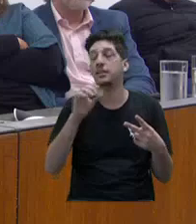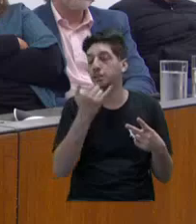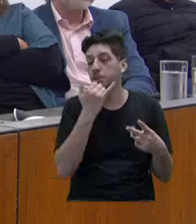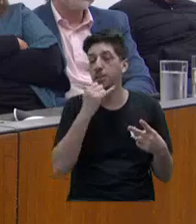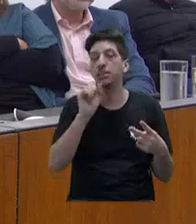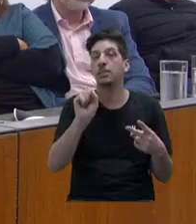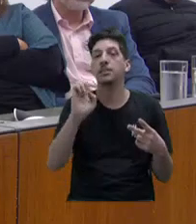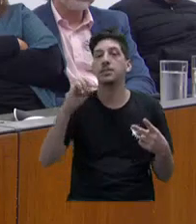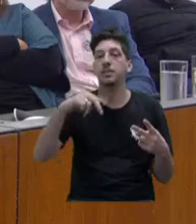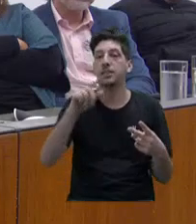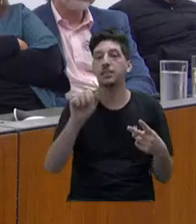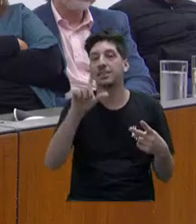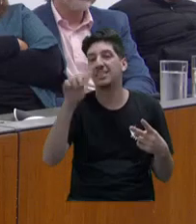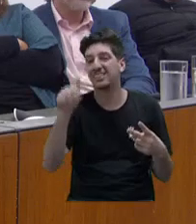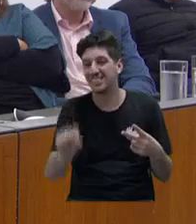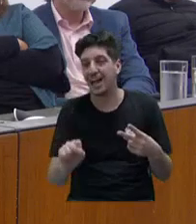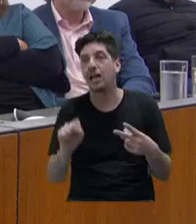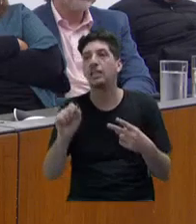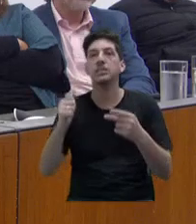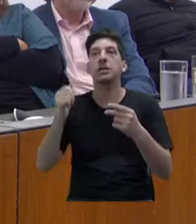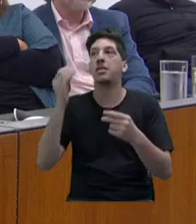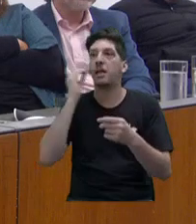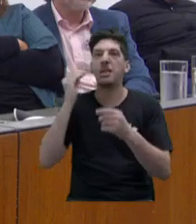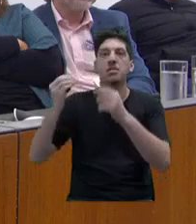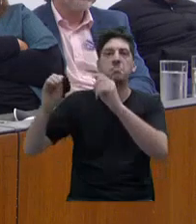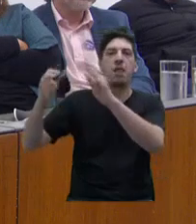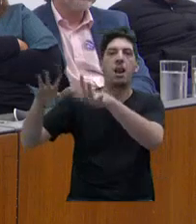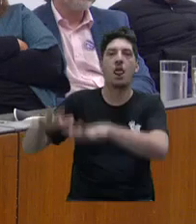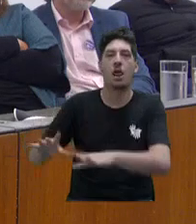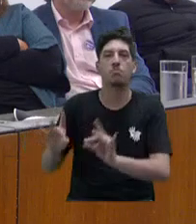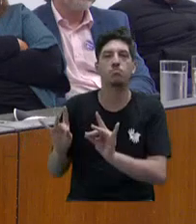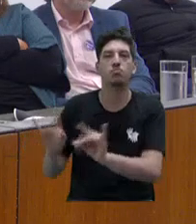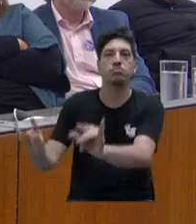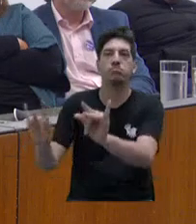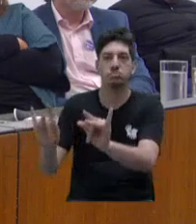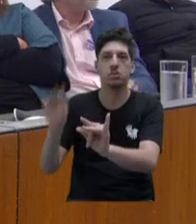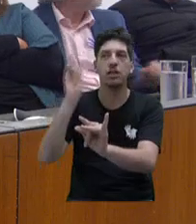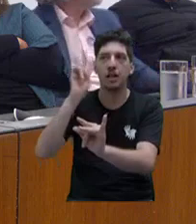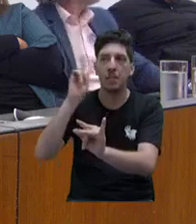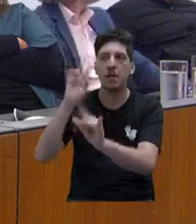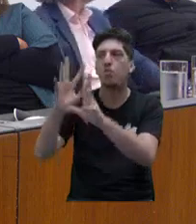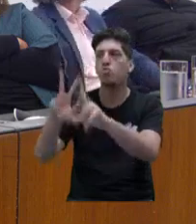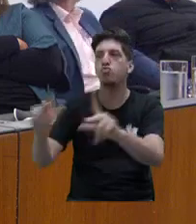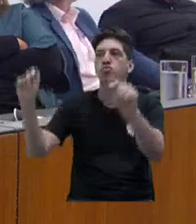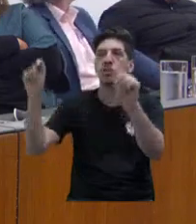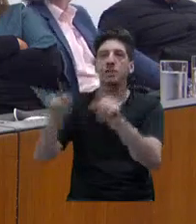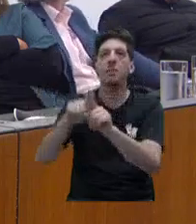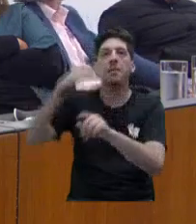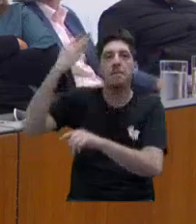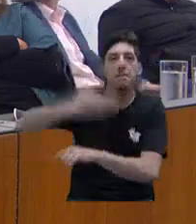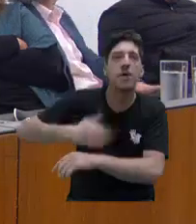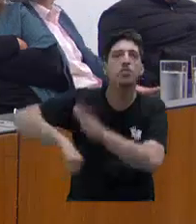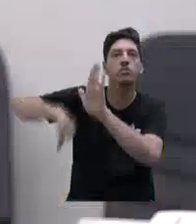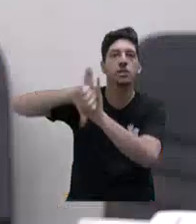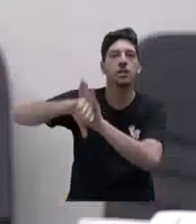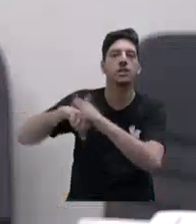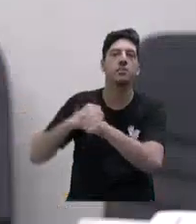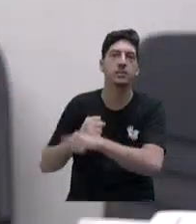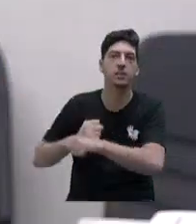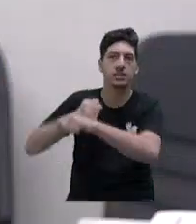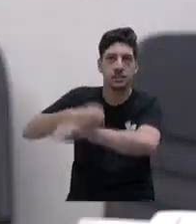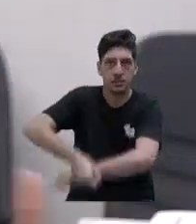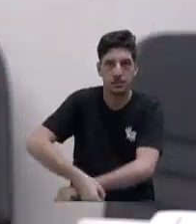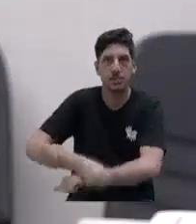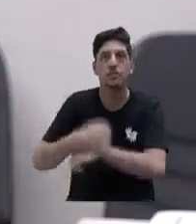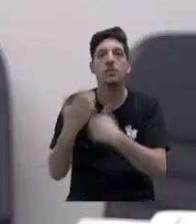sendo sucateadas, né, estão tentando apagar as memórias e as provas do crime da escravidão. Então, assim, eu